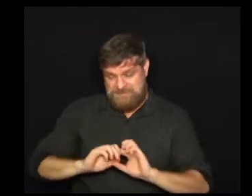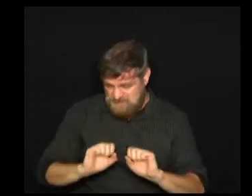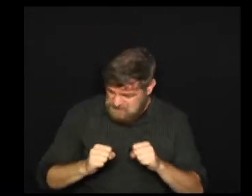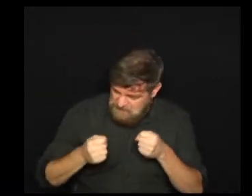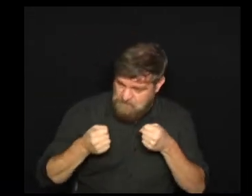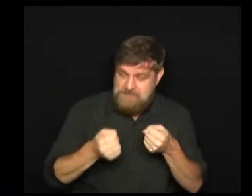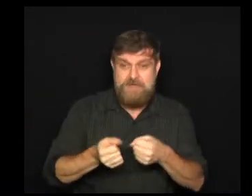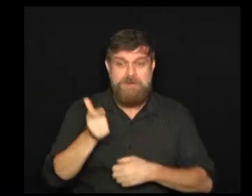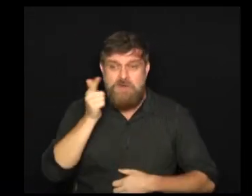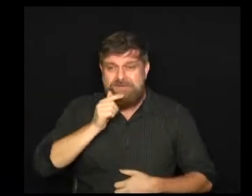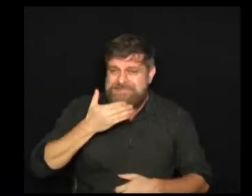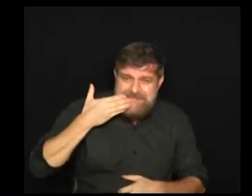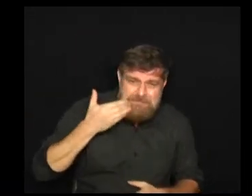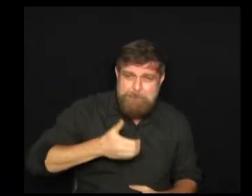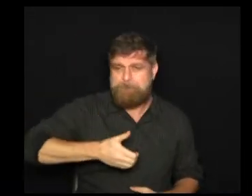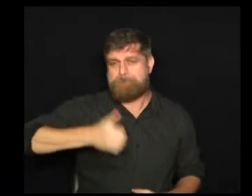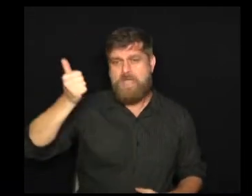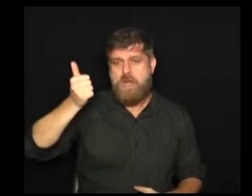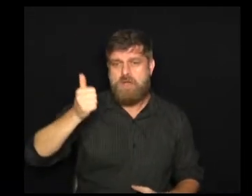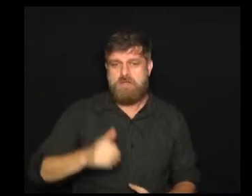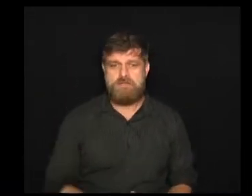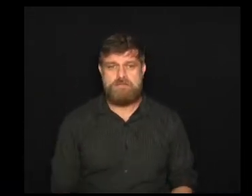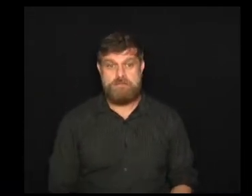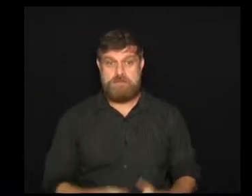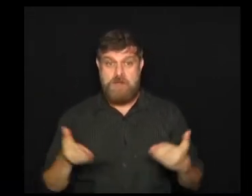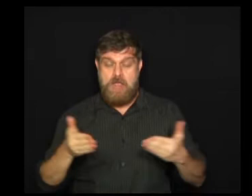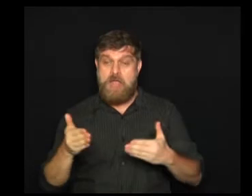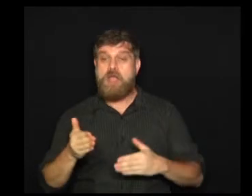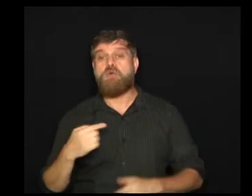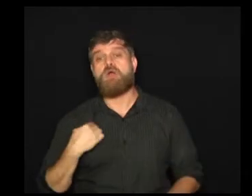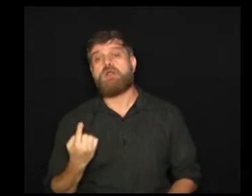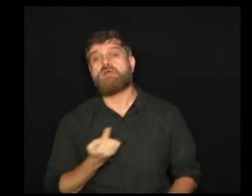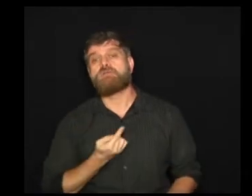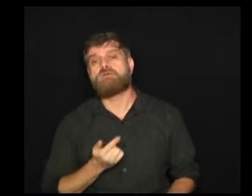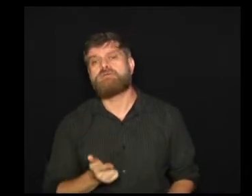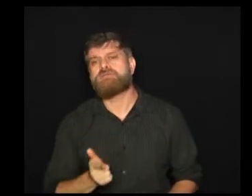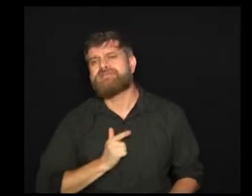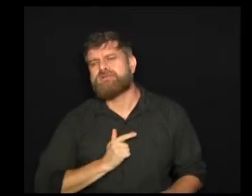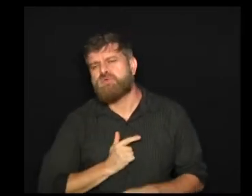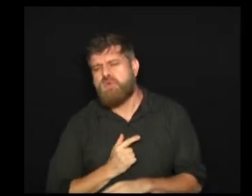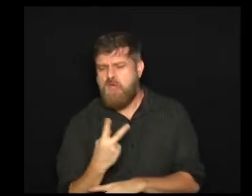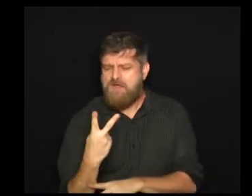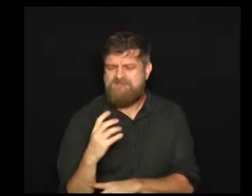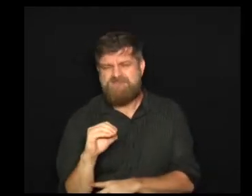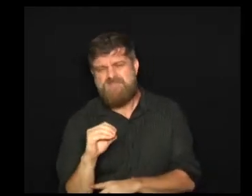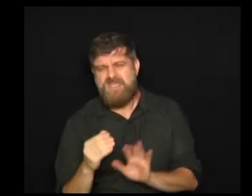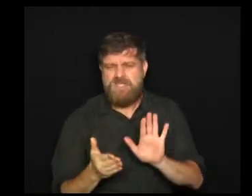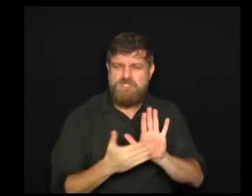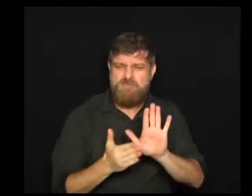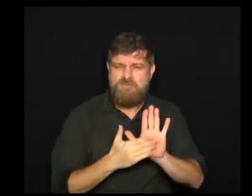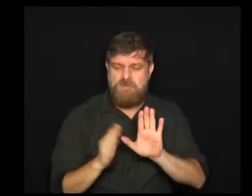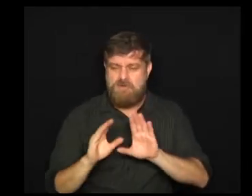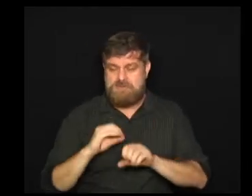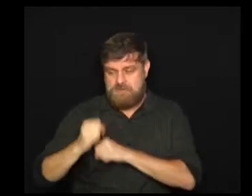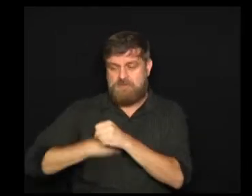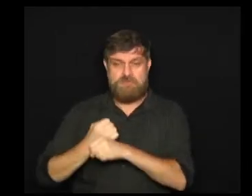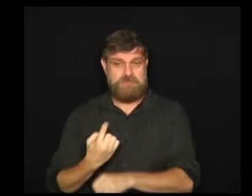conseguir melhorar isso. Então agora nós ficamos com acho que 20 e poucas propostas do ano